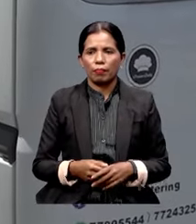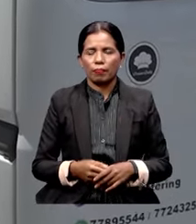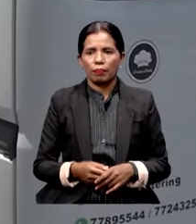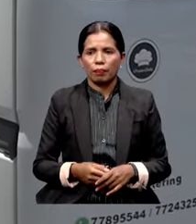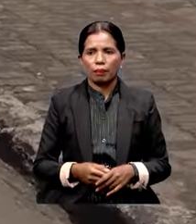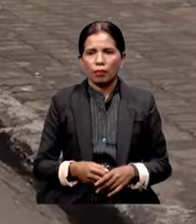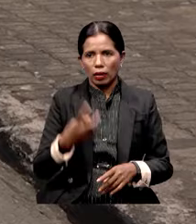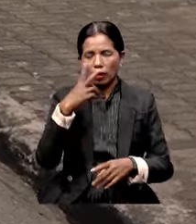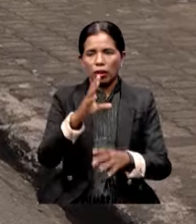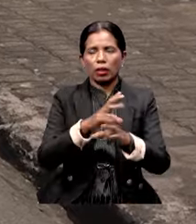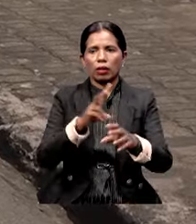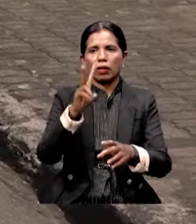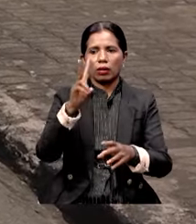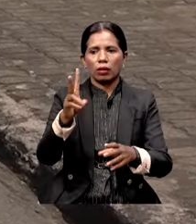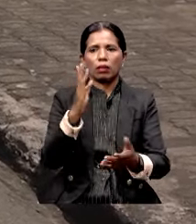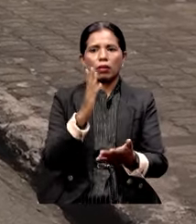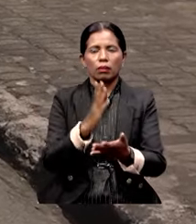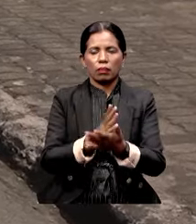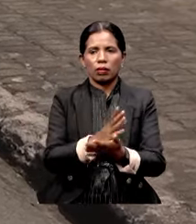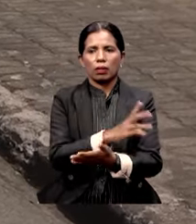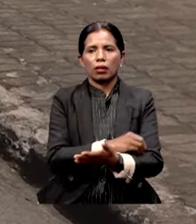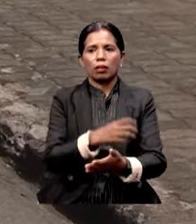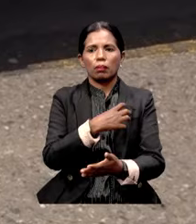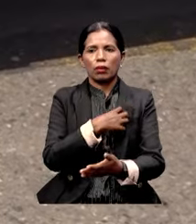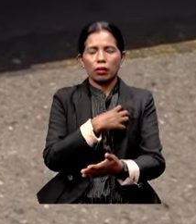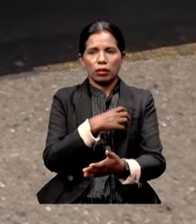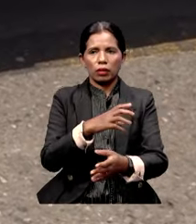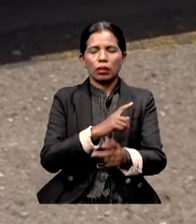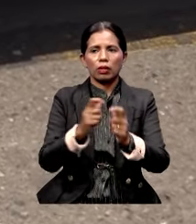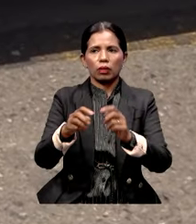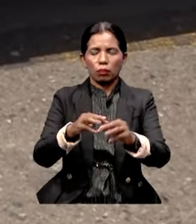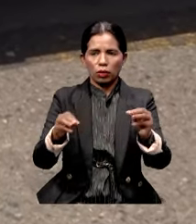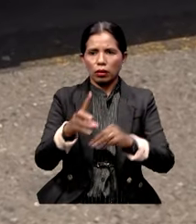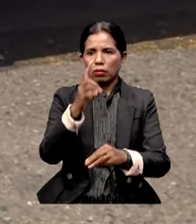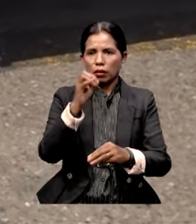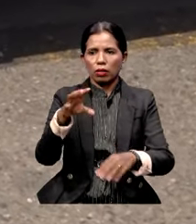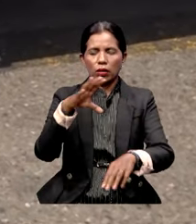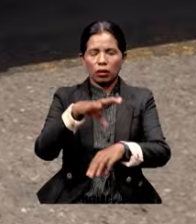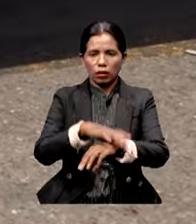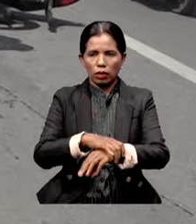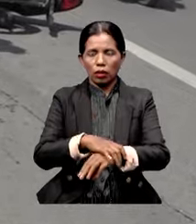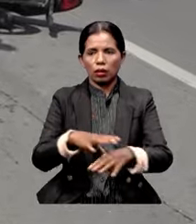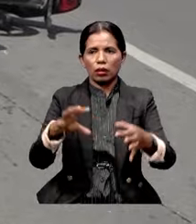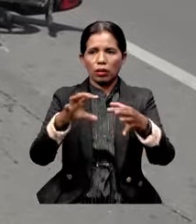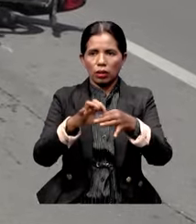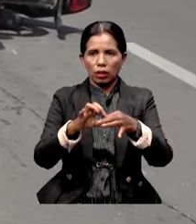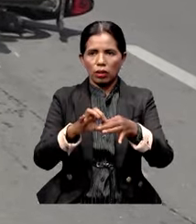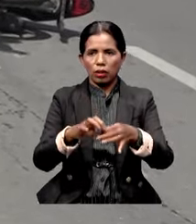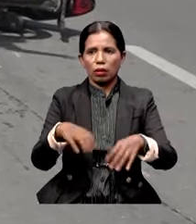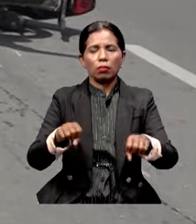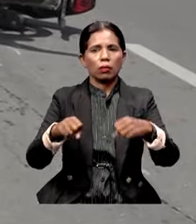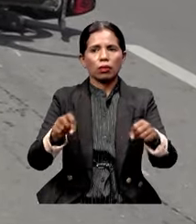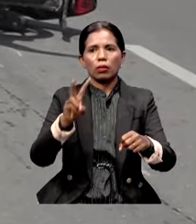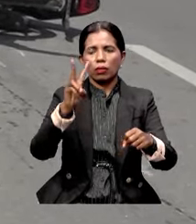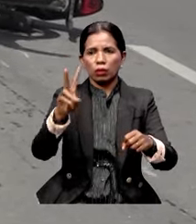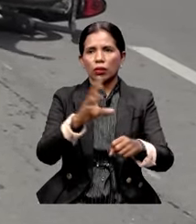a carreta no motor rua né para contra regras, Polícia Trânsito Município de Dili, tuno de tau segue ba carreta refere no motorizada